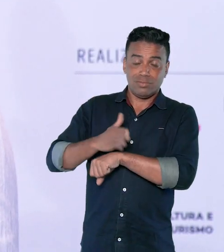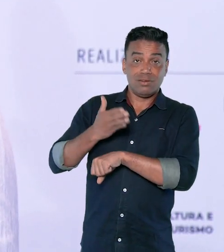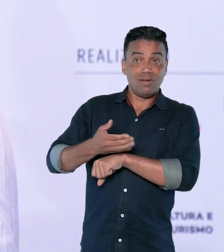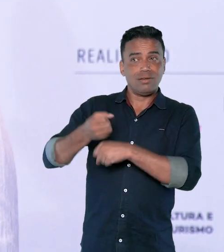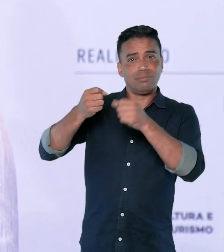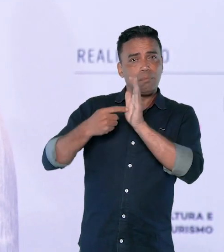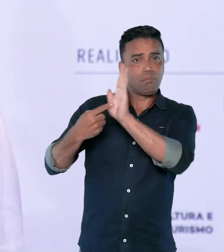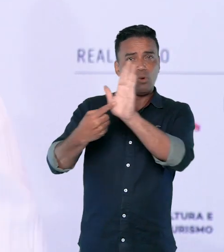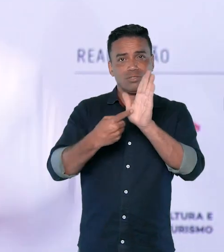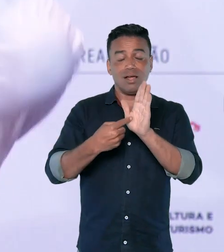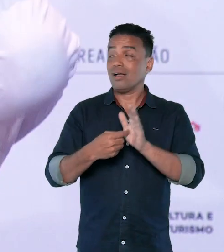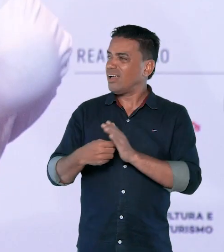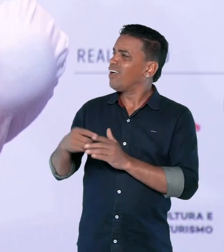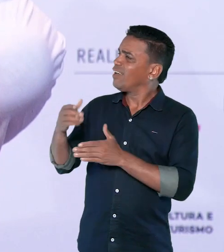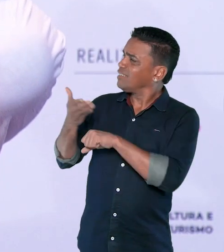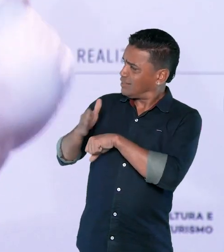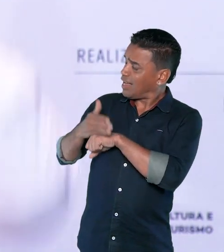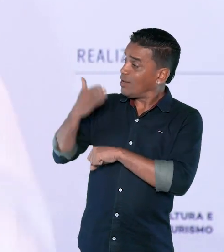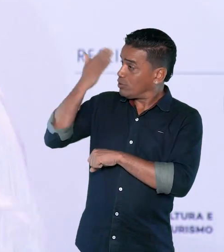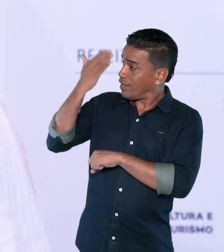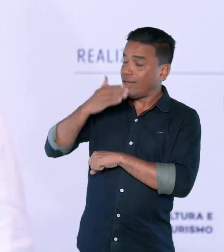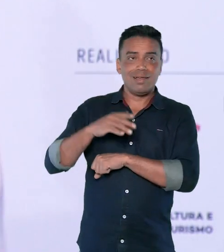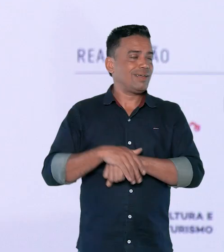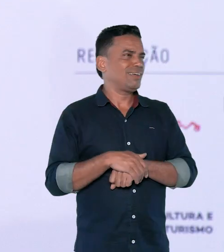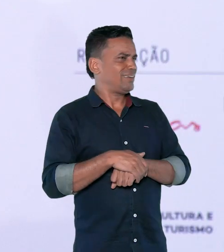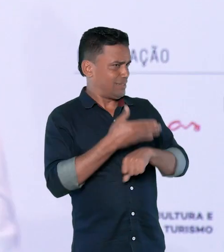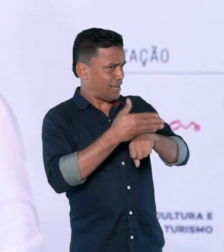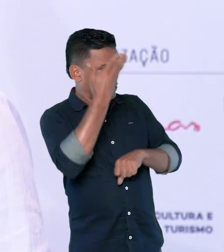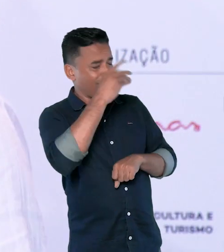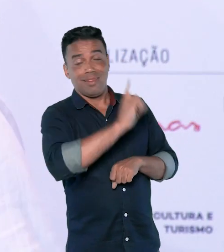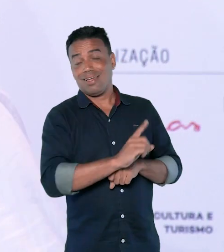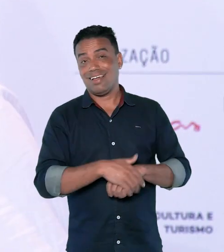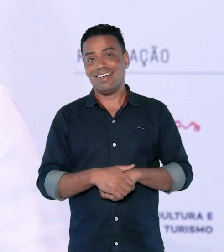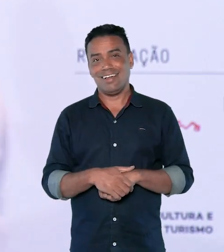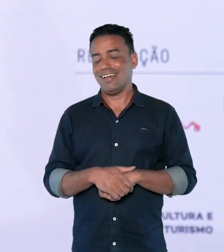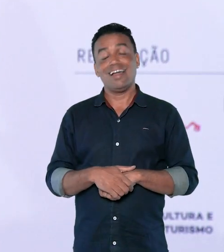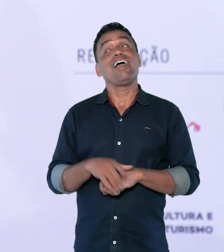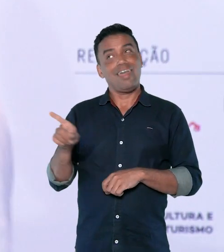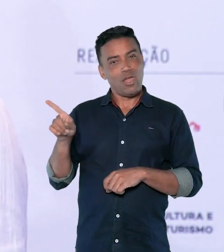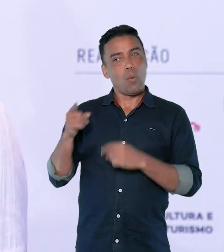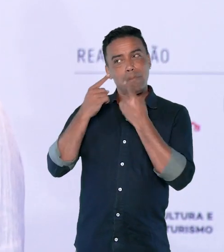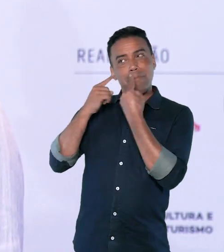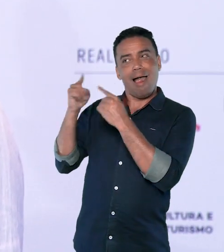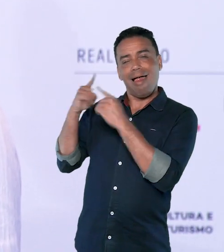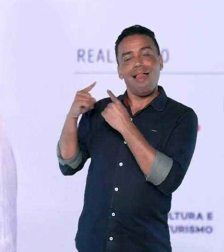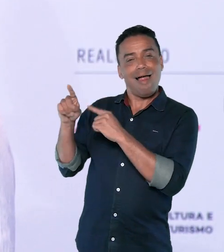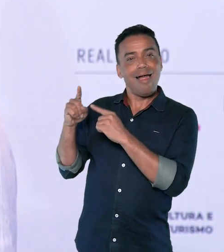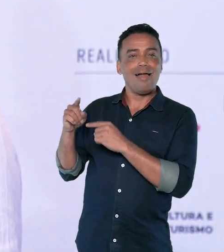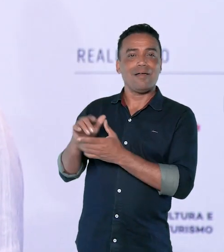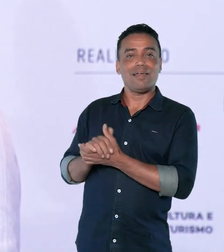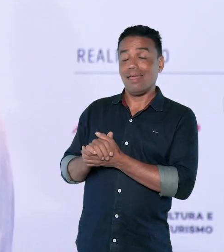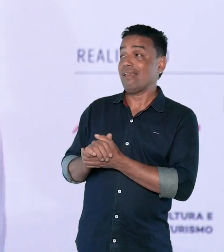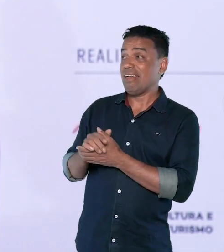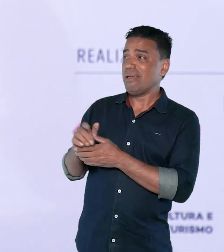pouco sobre isso. Né, Ensaio sobre a cegueira, né? Oi? Ensaio sobre a cegueira. Ele está pegando porque eu peguei ele nessa pegadinha. Pegou aí, no né?